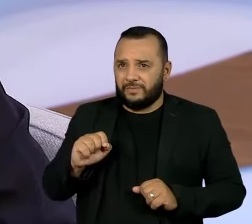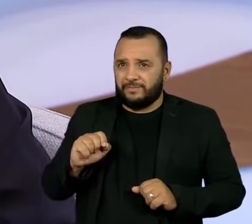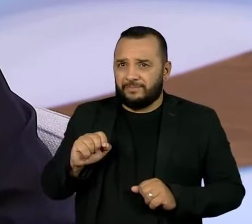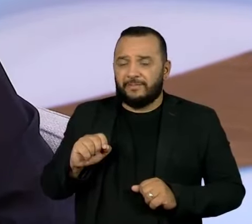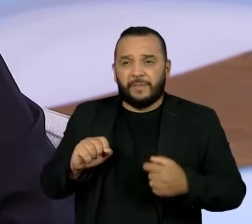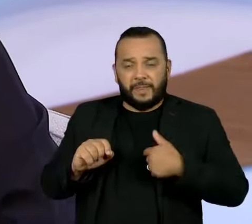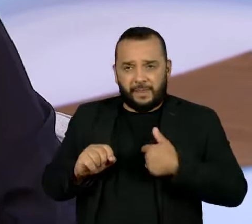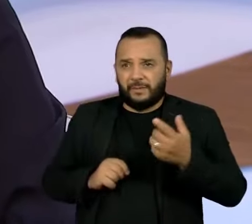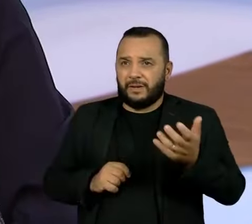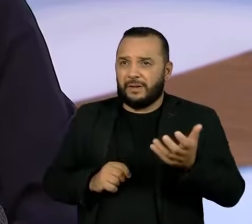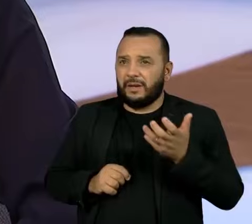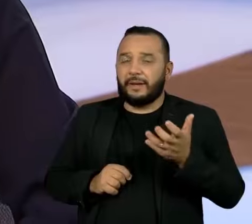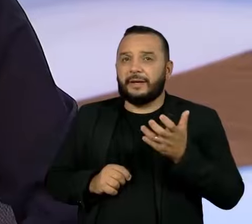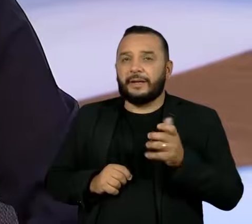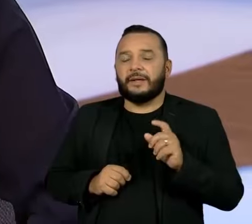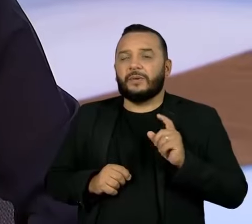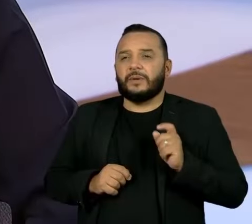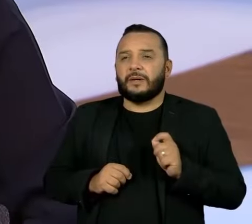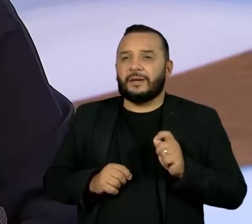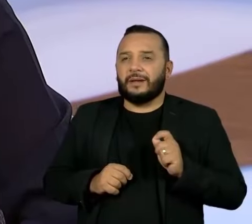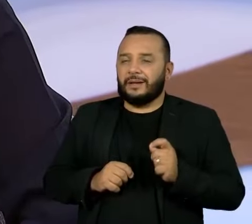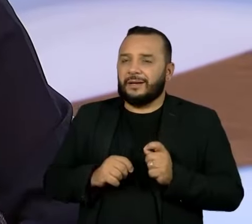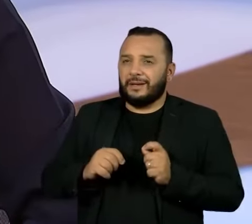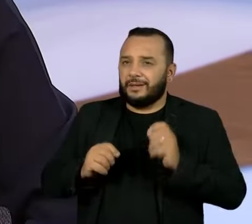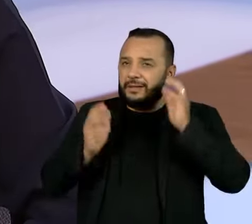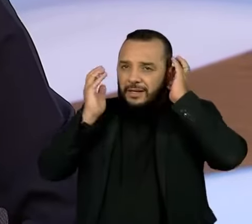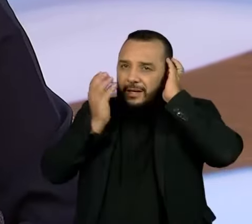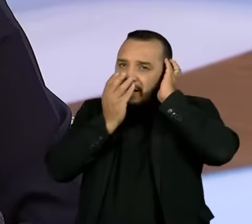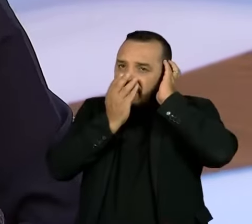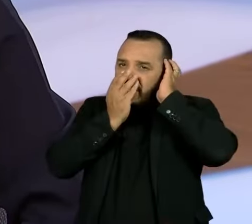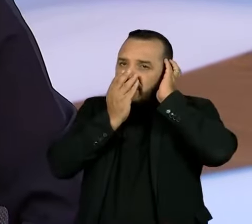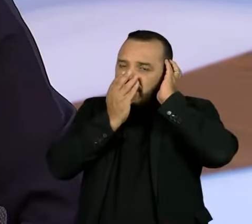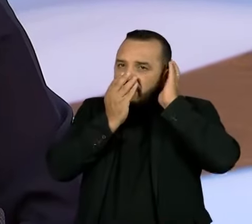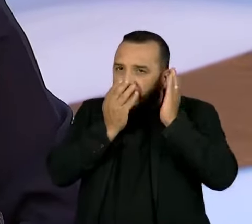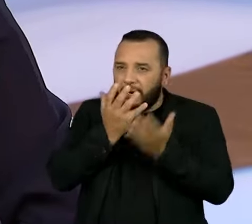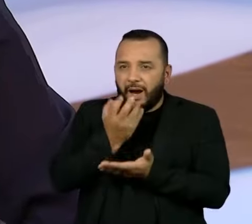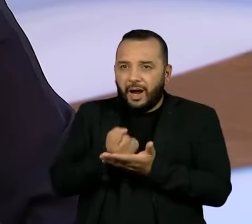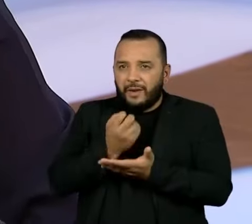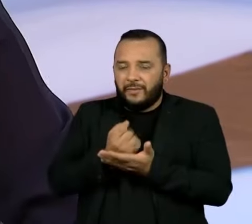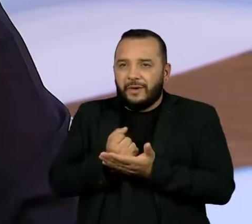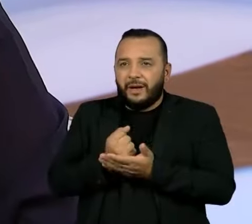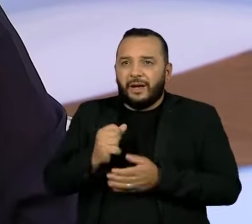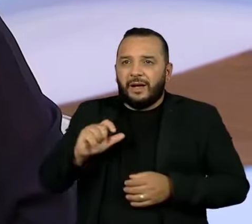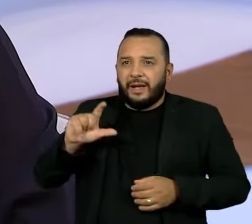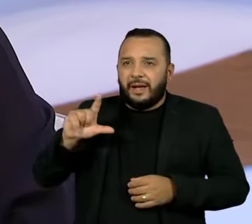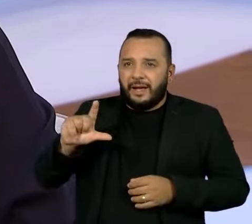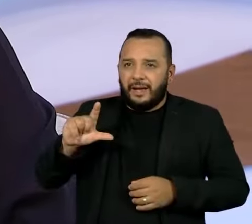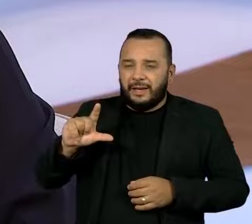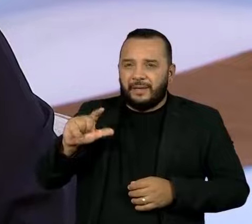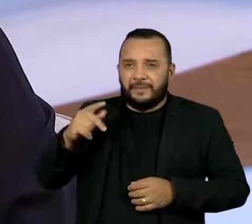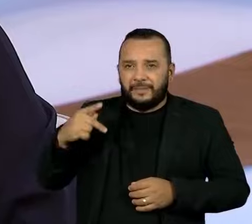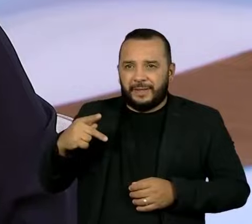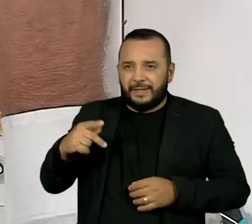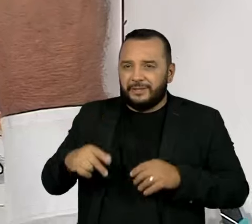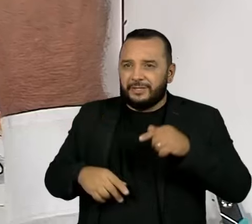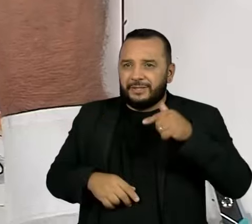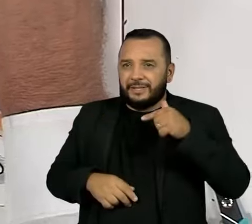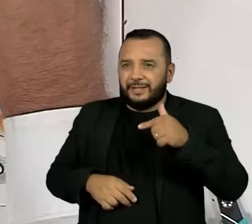querendo muito fazer gravar um LP, que eu estava naqueles 78 rotações, no segundo,